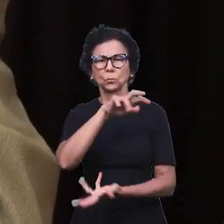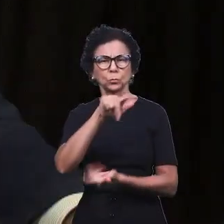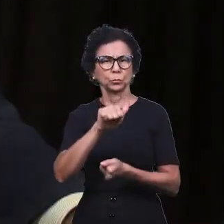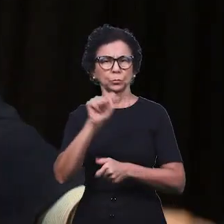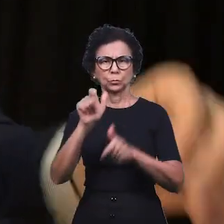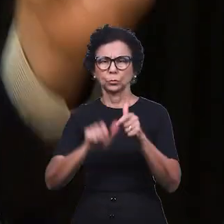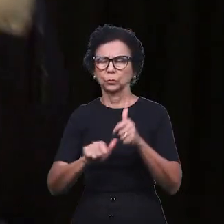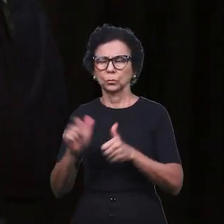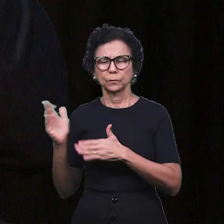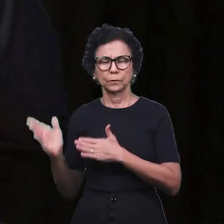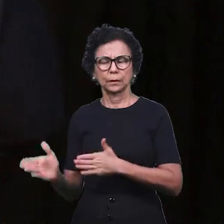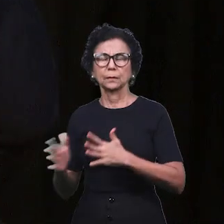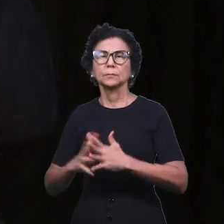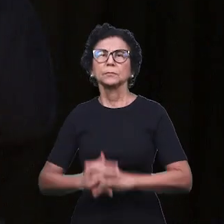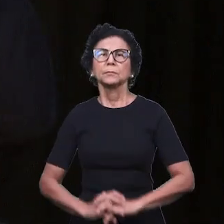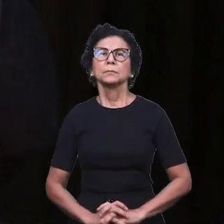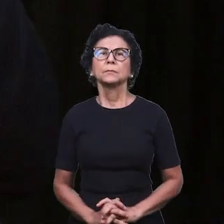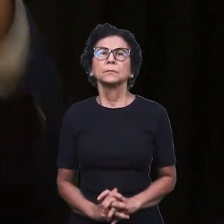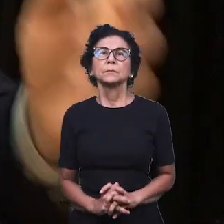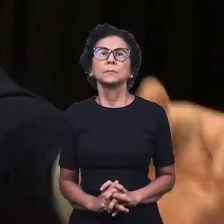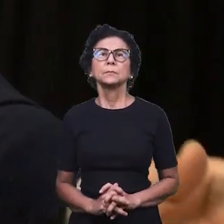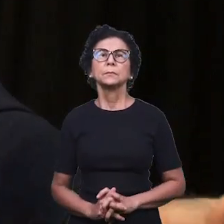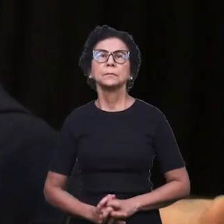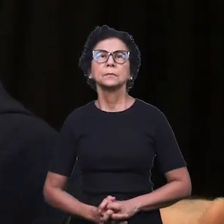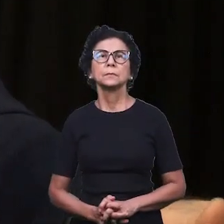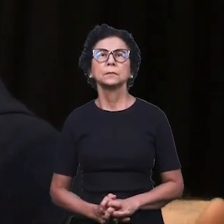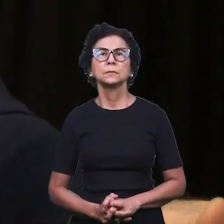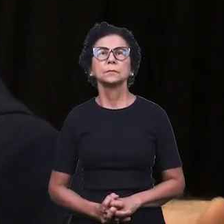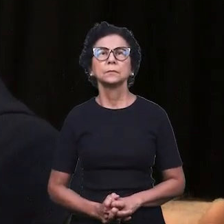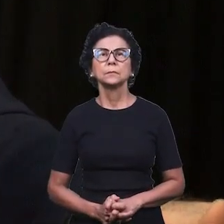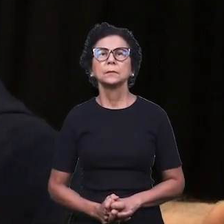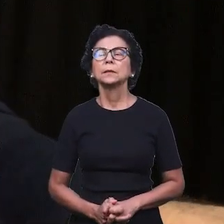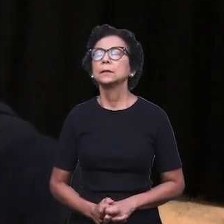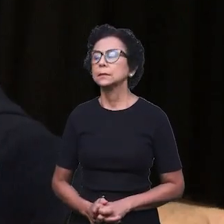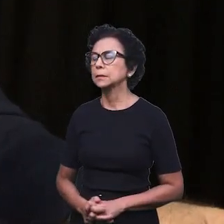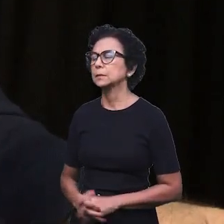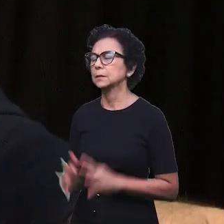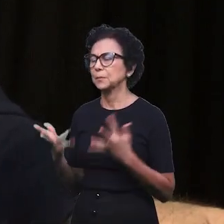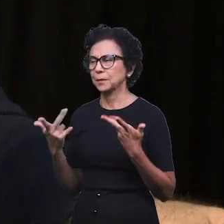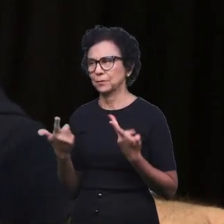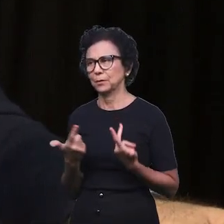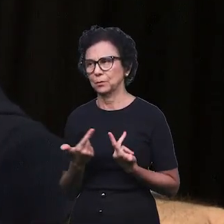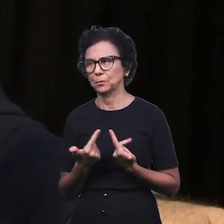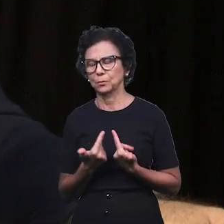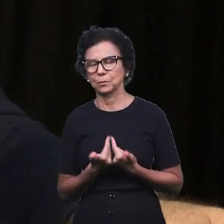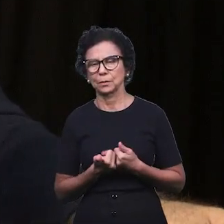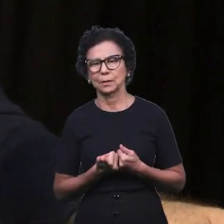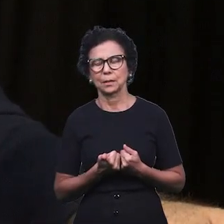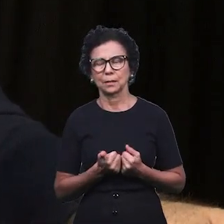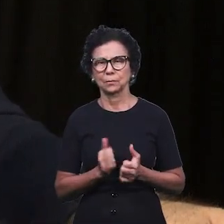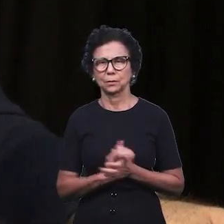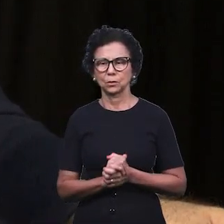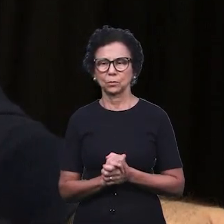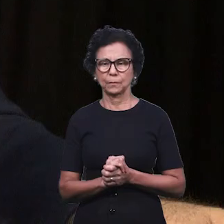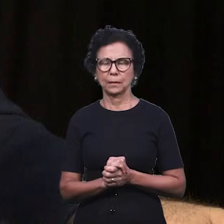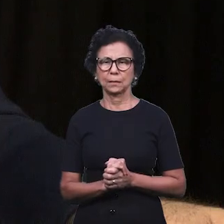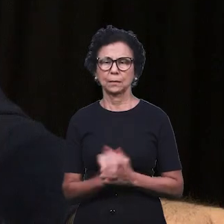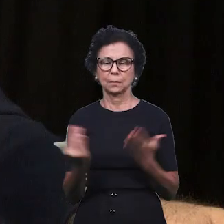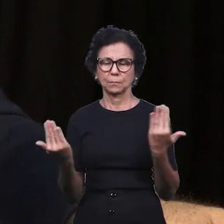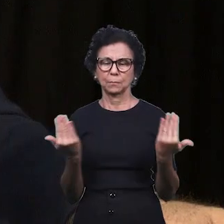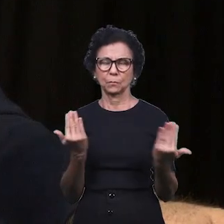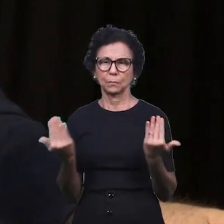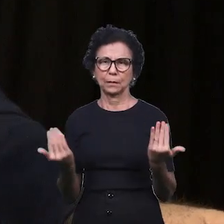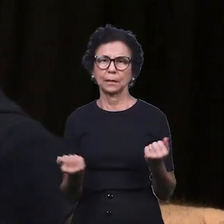maravilhoso. É maravilhoso, Marcelo. Quando nós começamos a se analisar esses utensílios, né, que eram somente usados